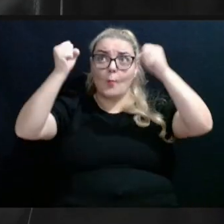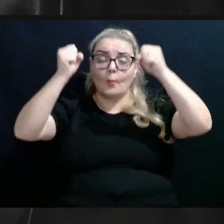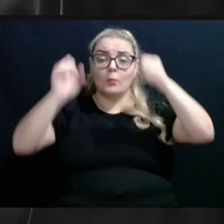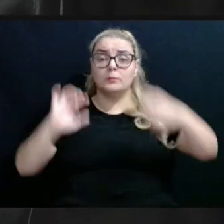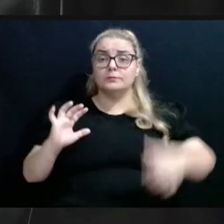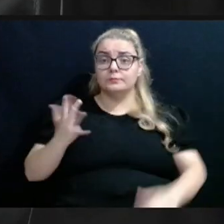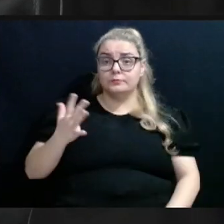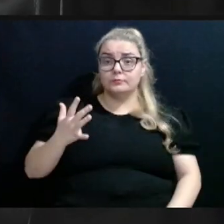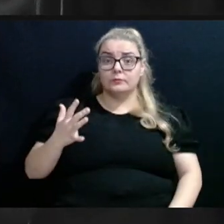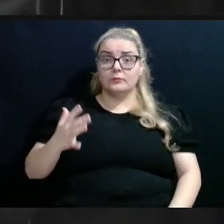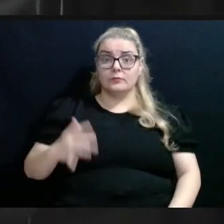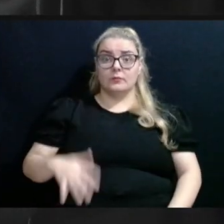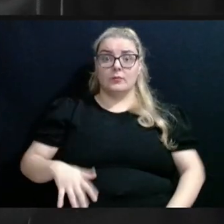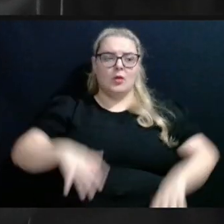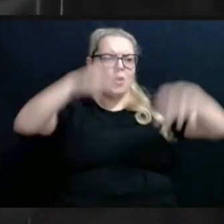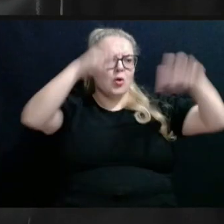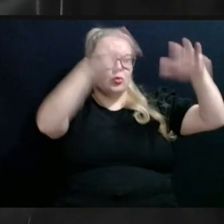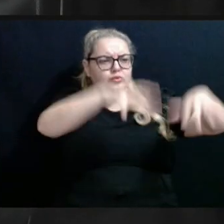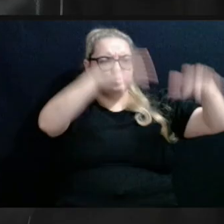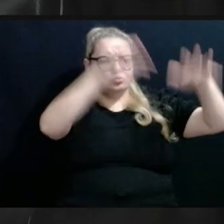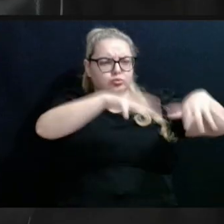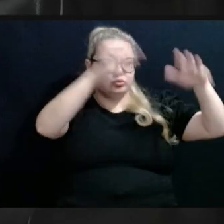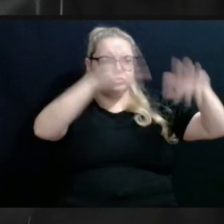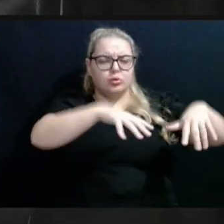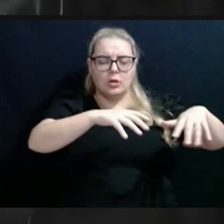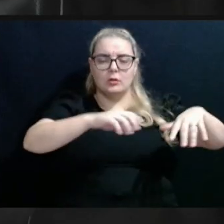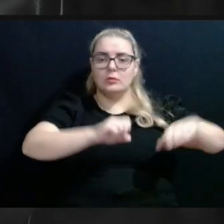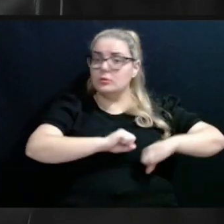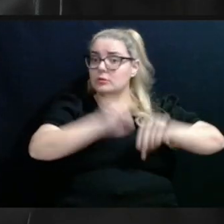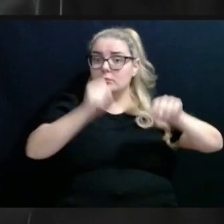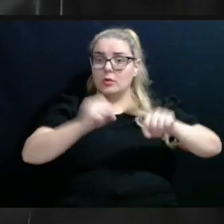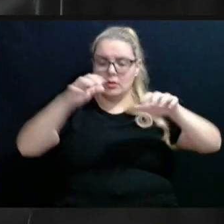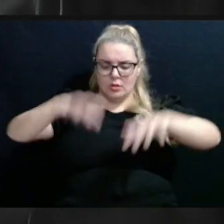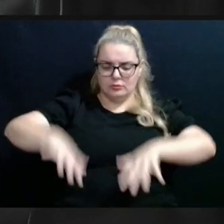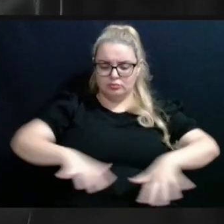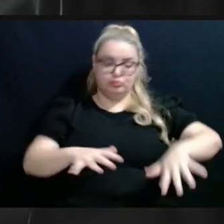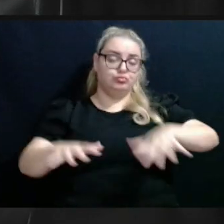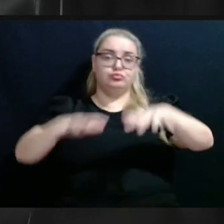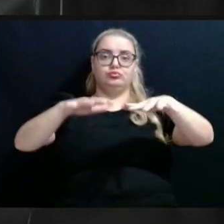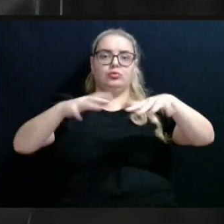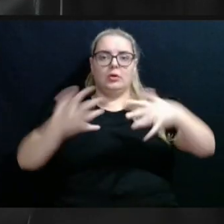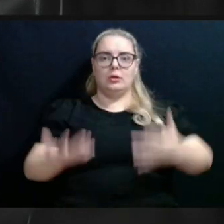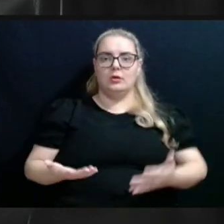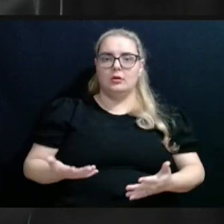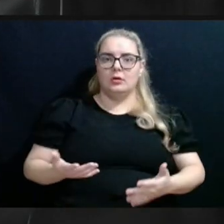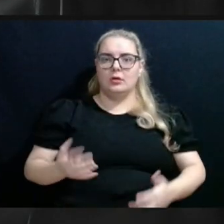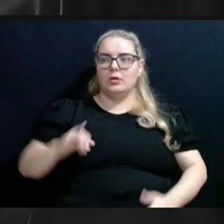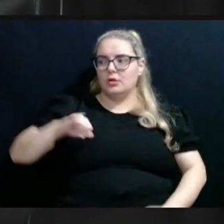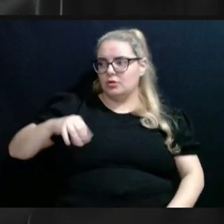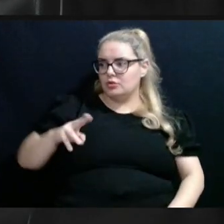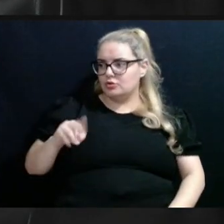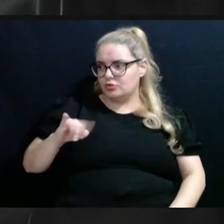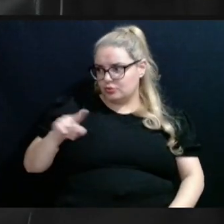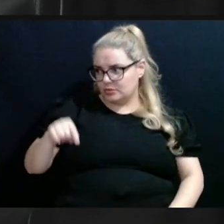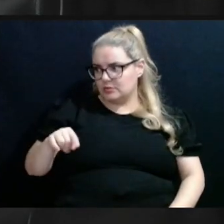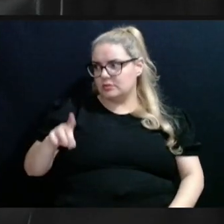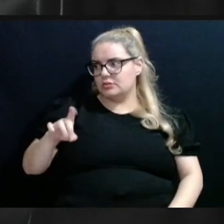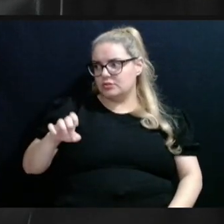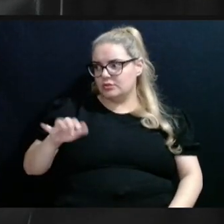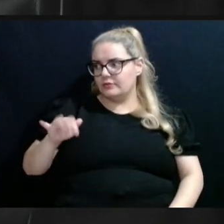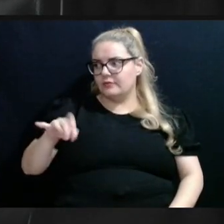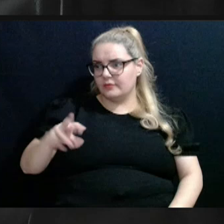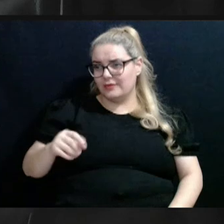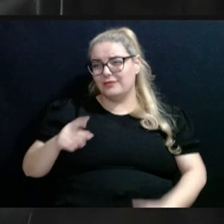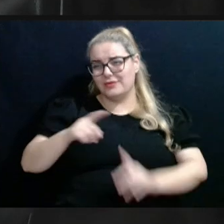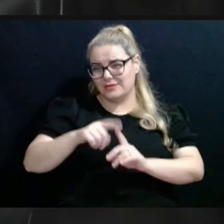chuvas torrenciais, os eventos extremos, essas enchentes, tudo agora, Juiz de Fora foi um exemplo desse tipo de coisa,